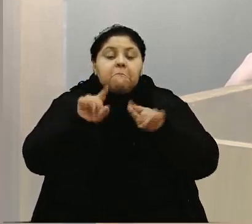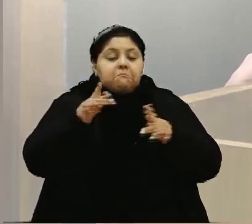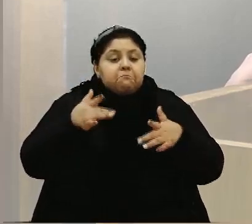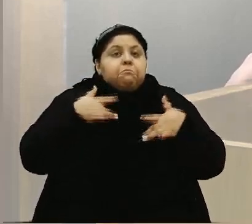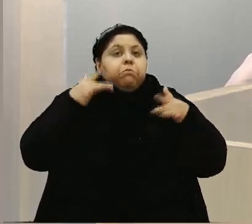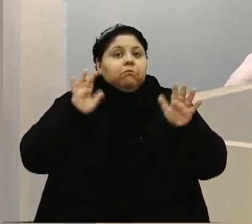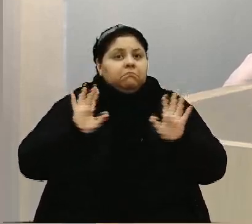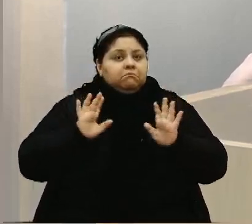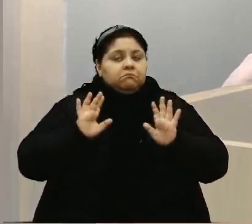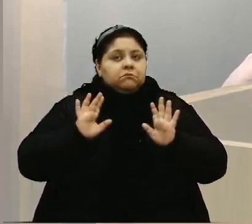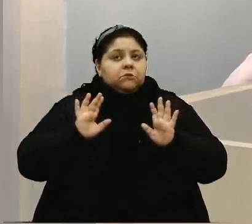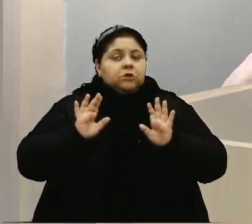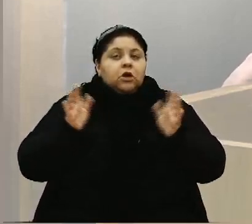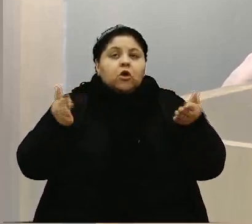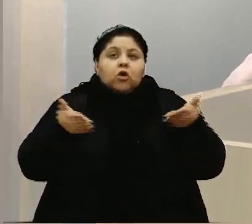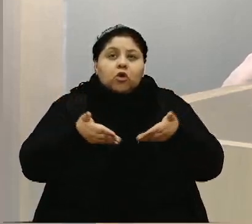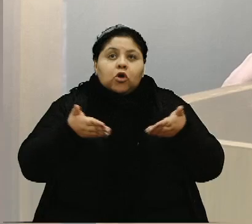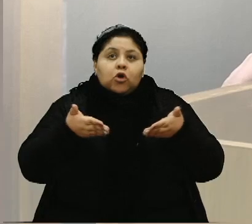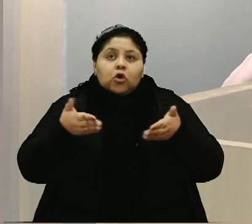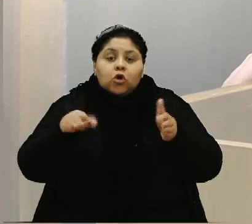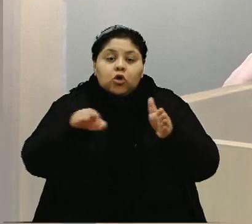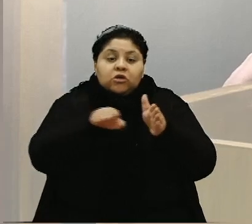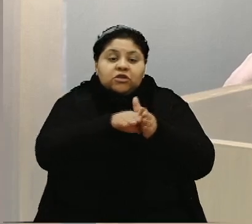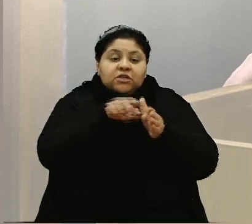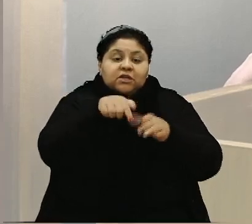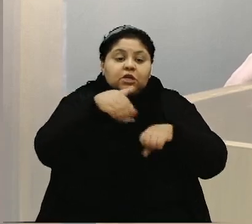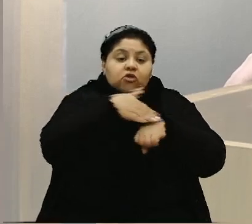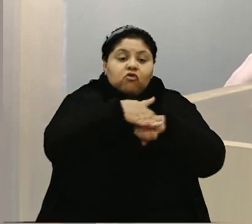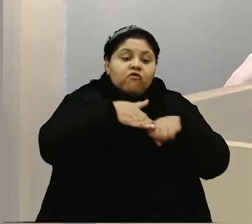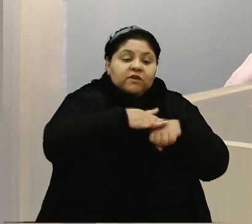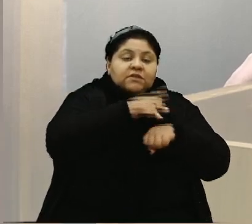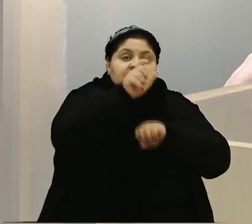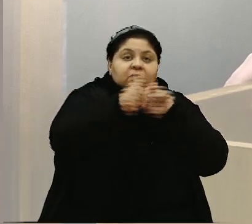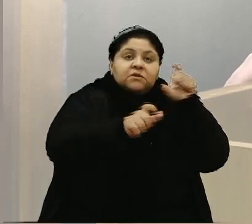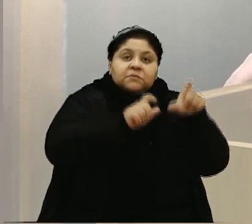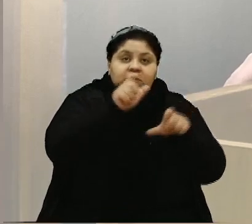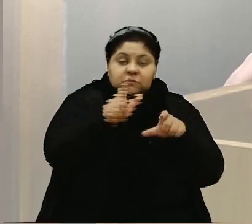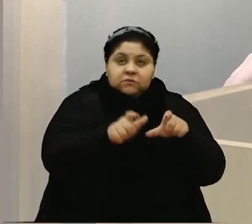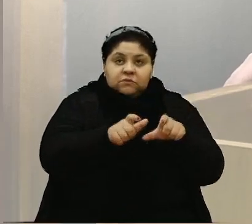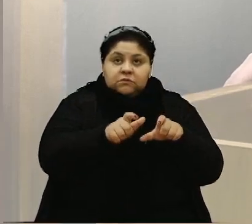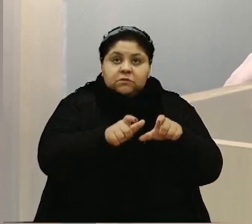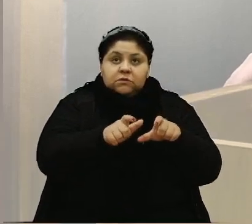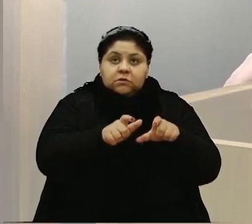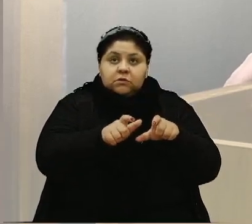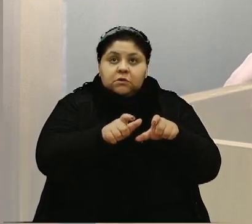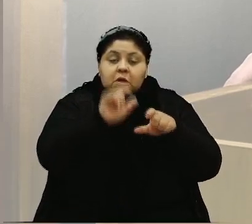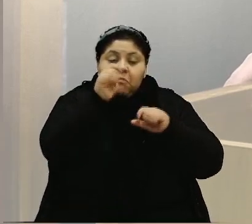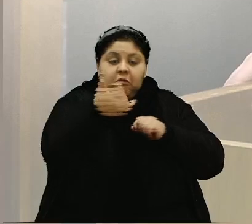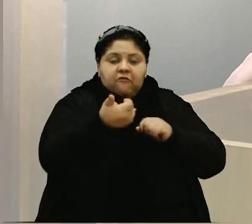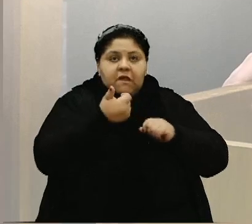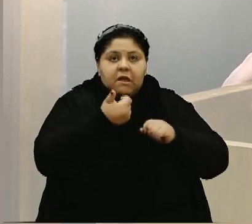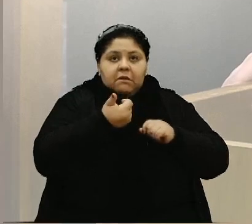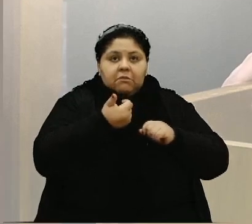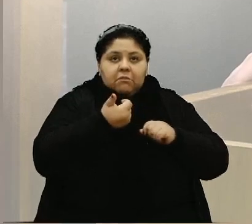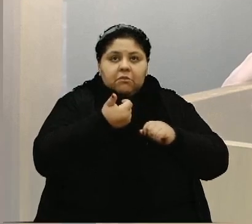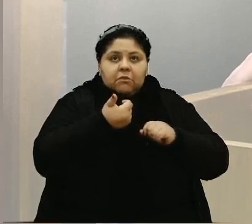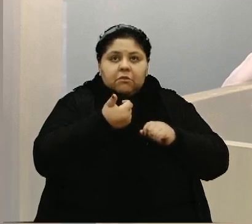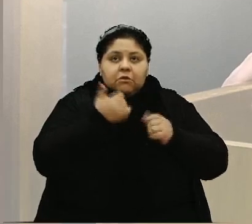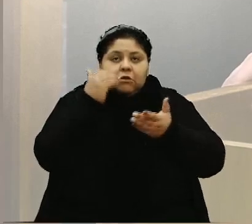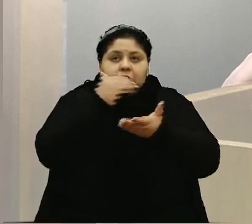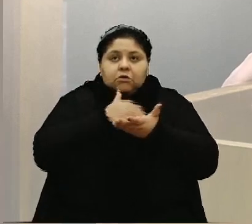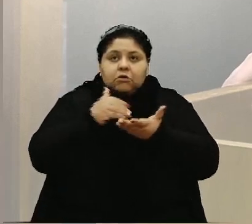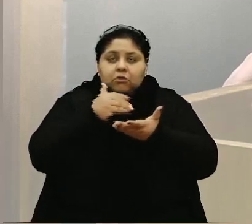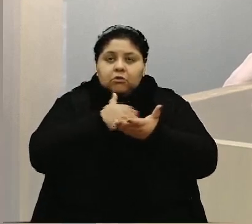muito que hoje, ao chegar aqui e conversar com os moradores, eu fiquei sabendo que o